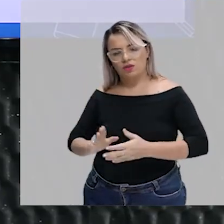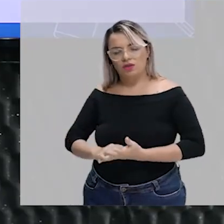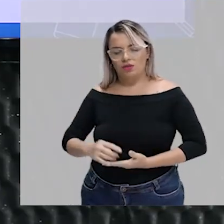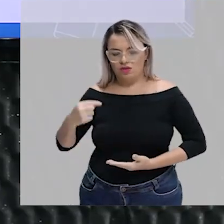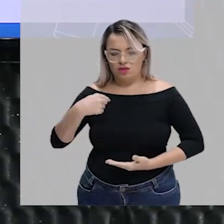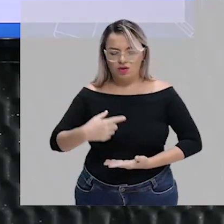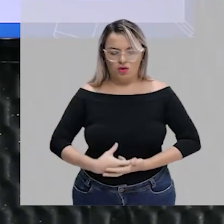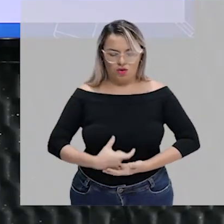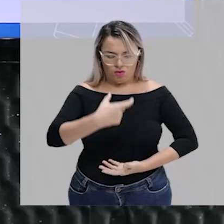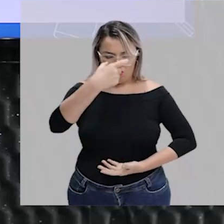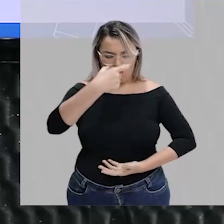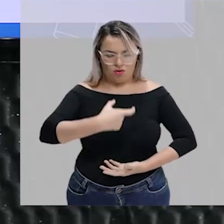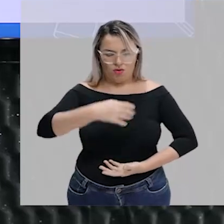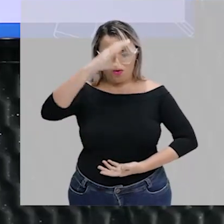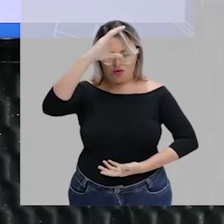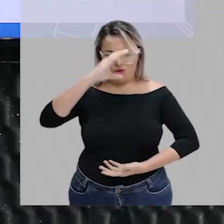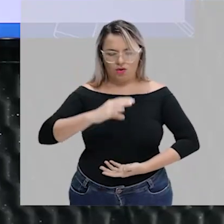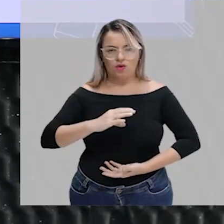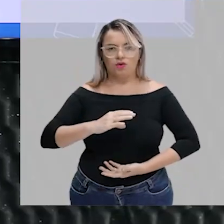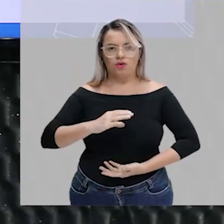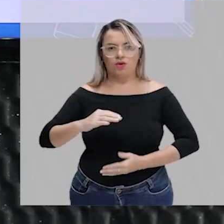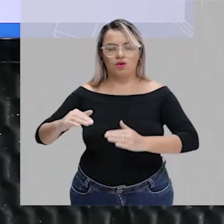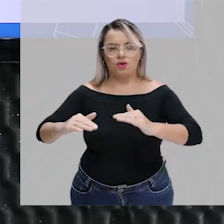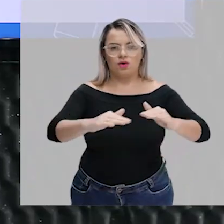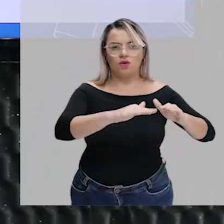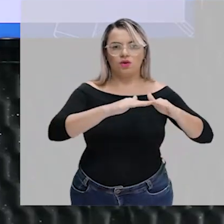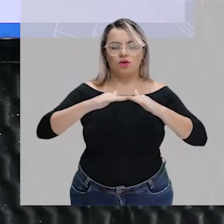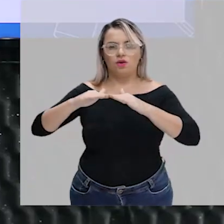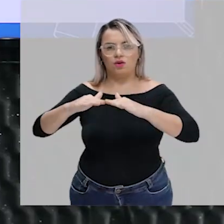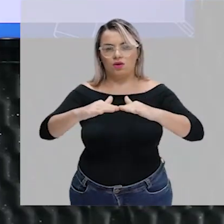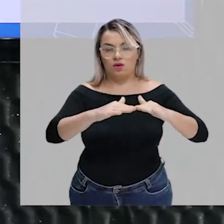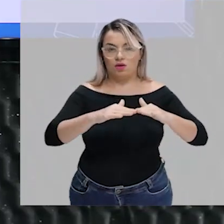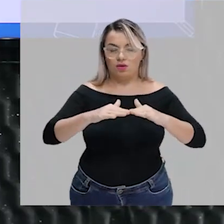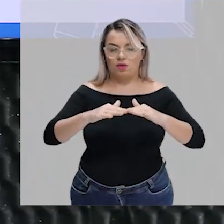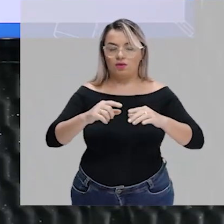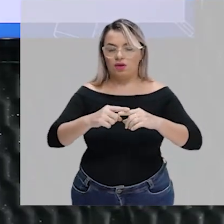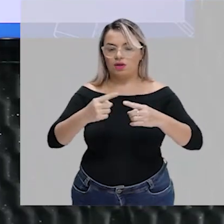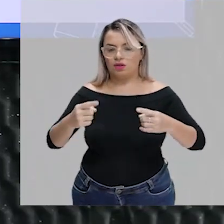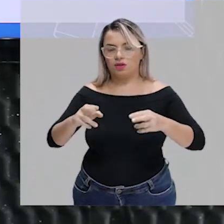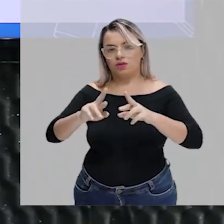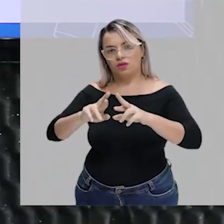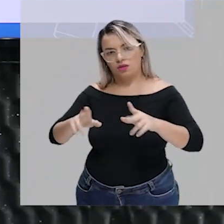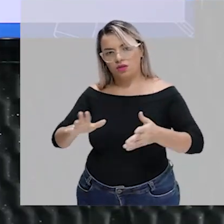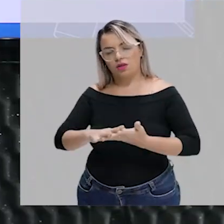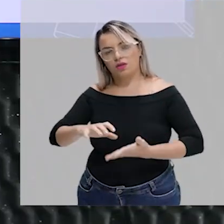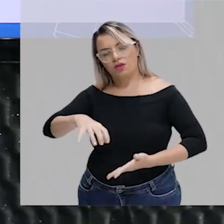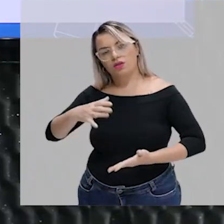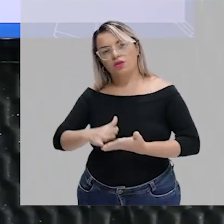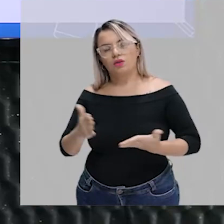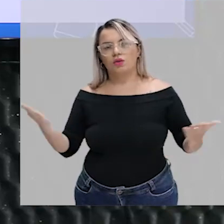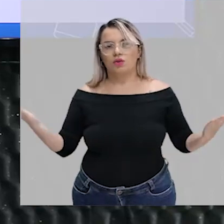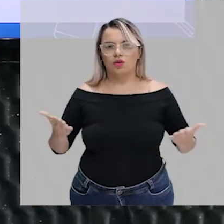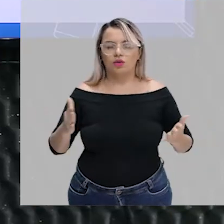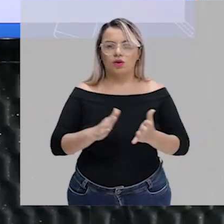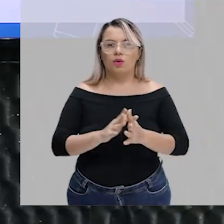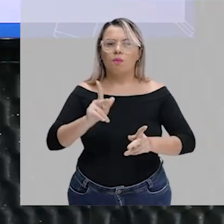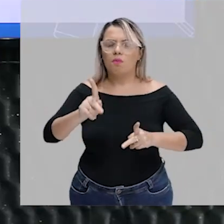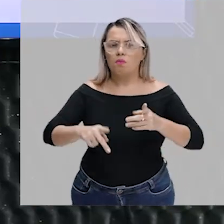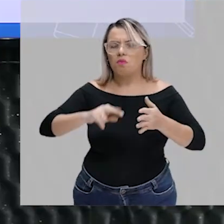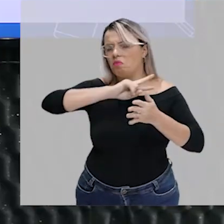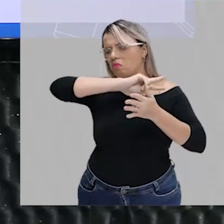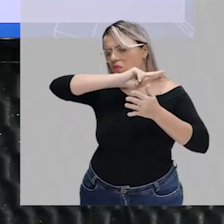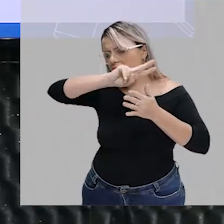não se reconhecerem como iguais, apesar de suas diferenças, que é o que acontece hoje, né? Nós somos um povo